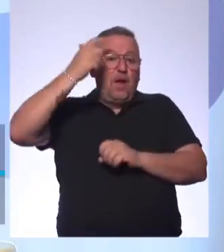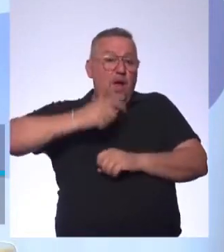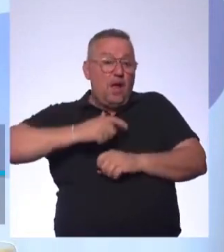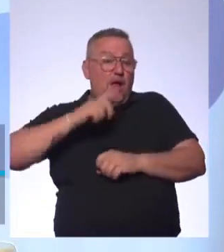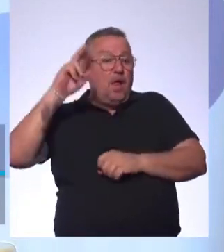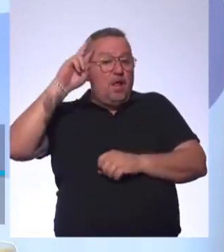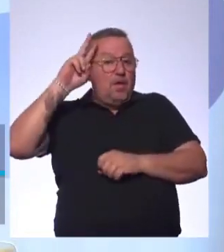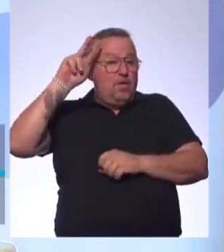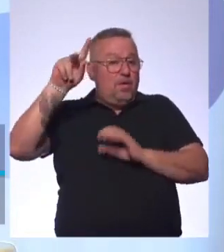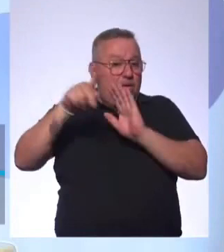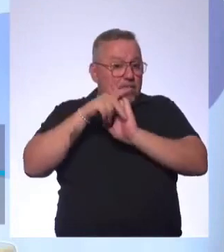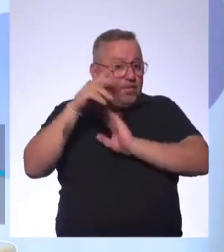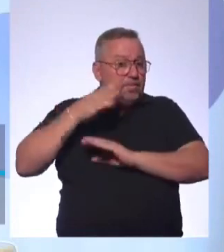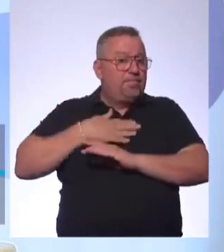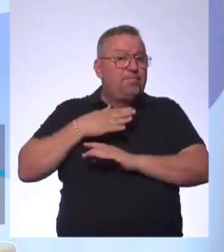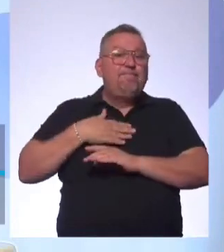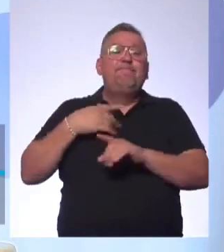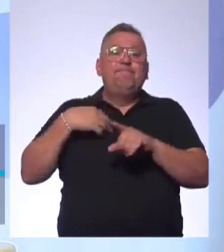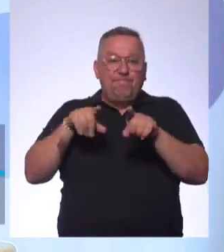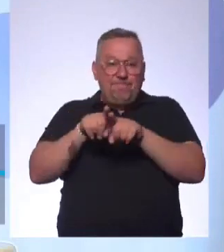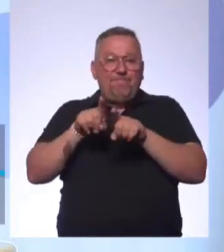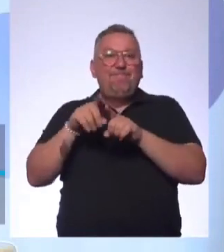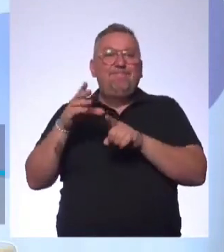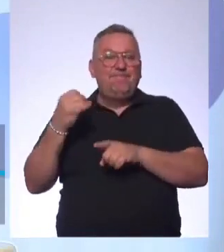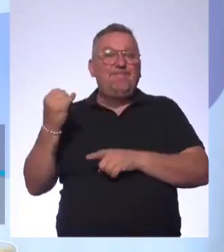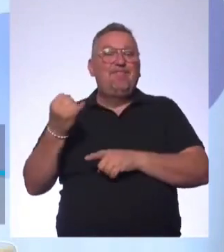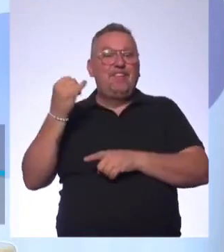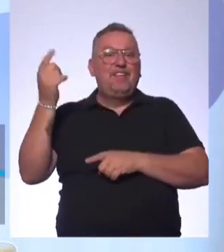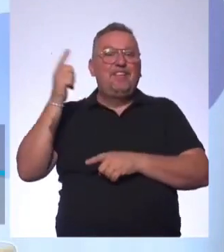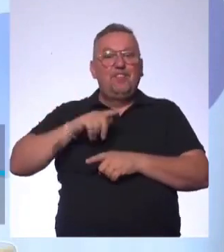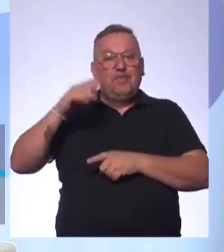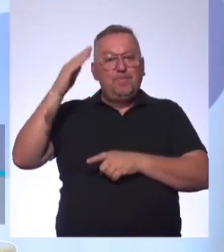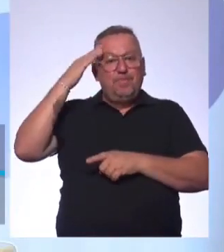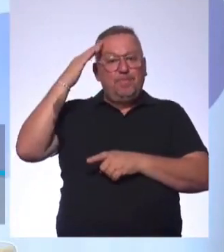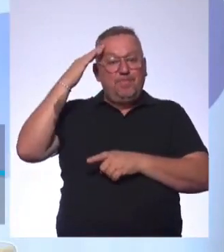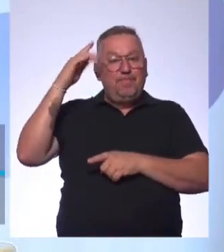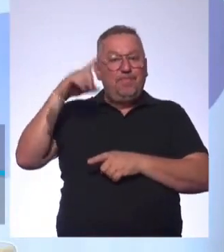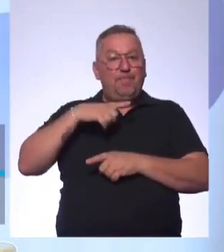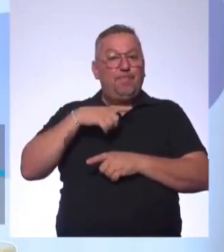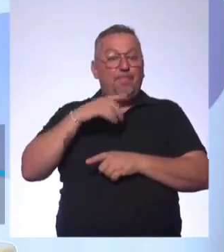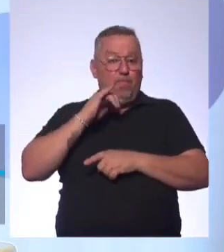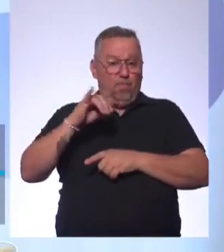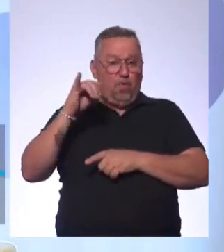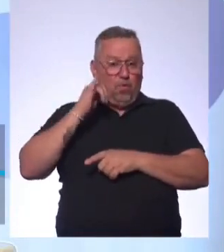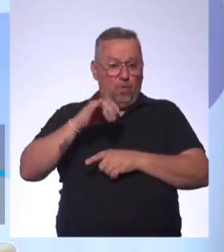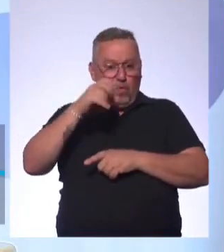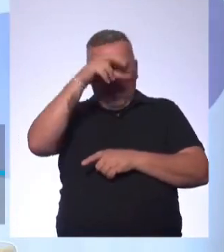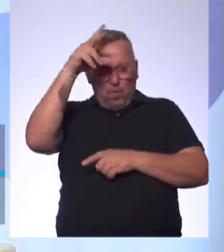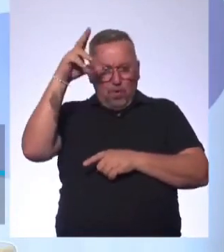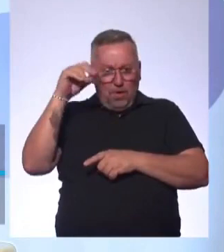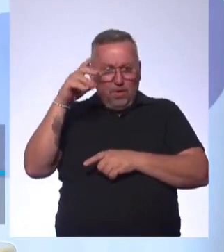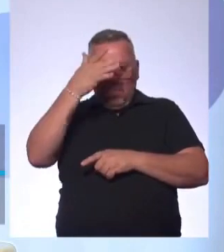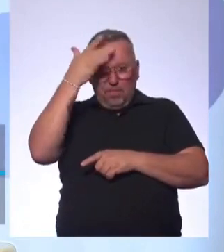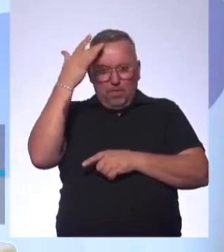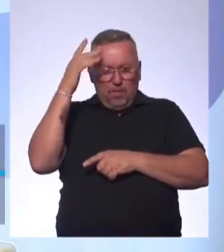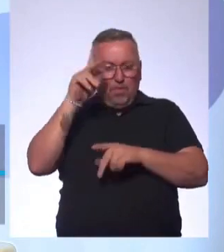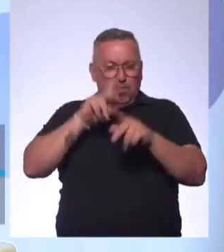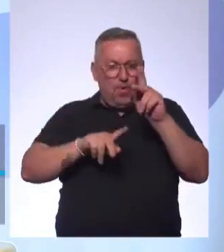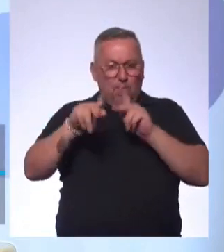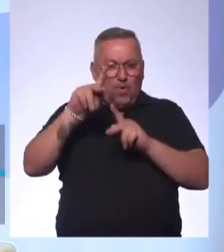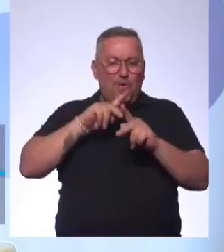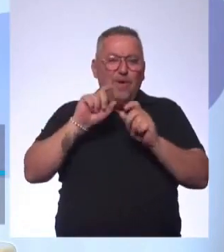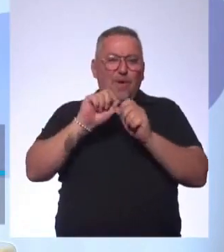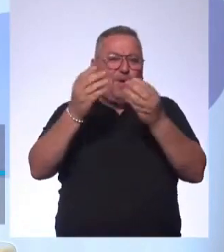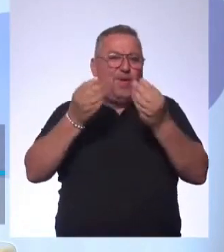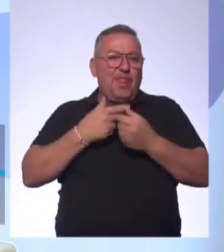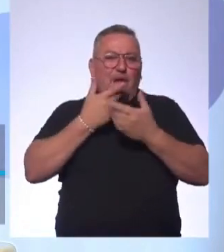nossa história. Então isso também é muito importante, é entender que esses ditos populares, esse conhecimento popular é o que colore, na